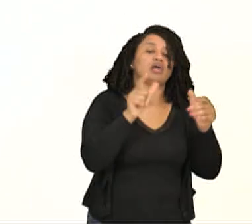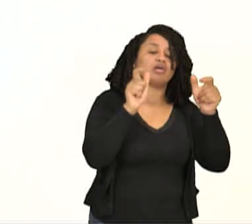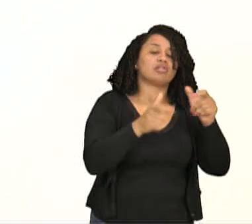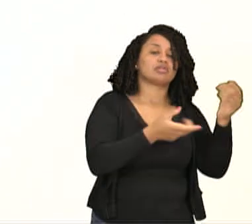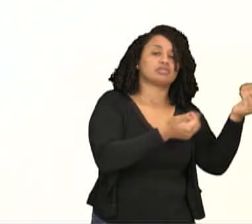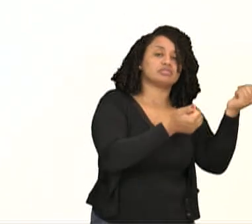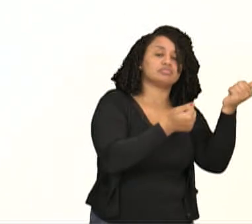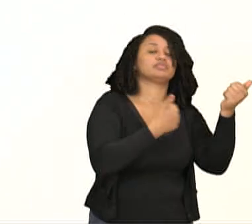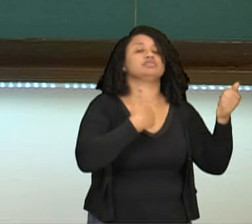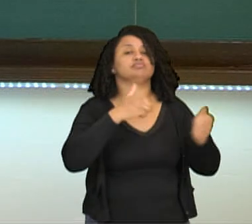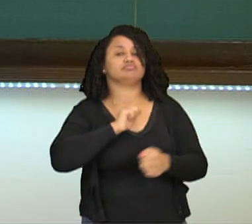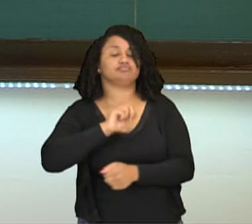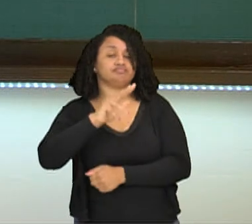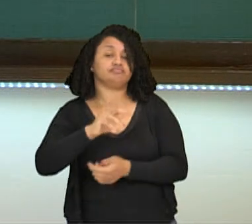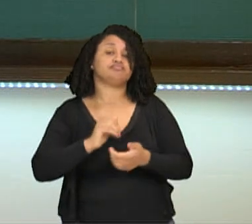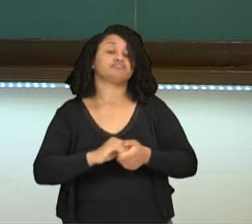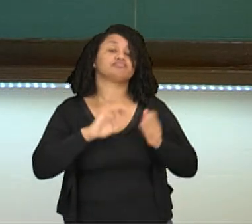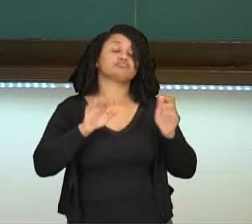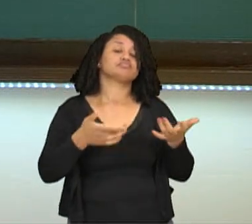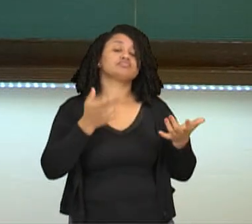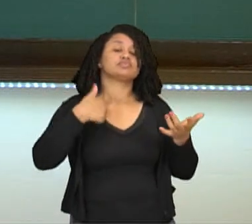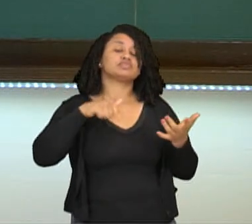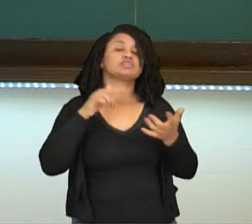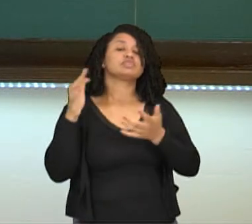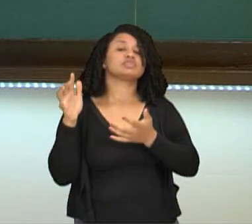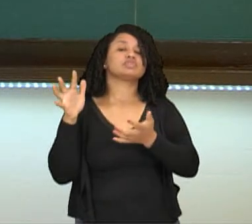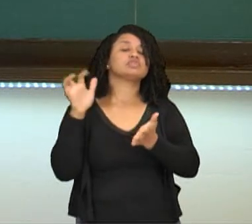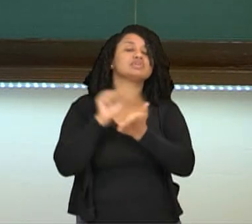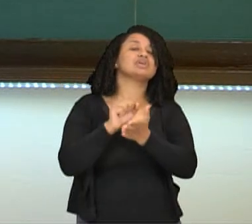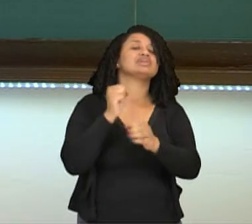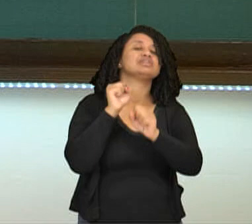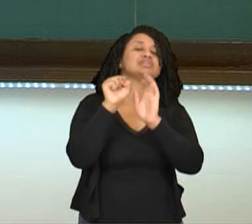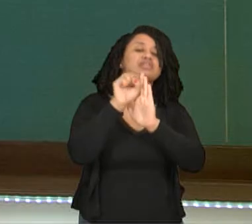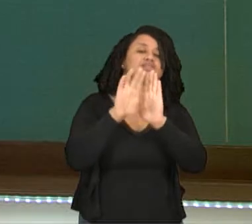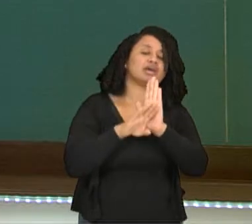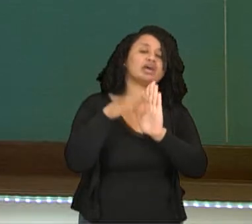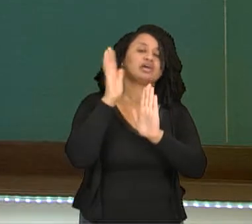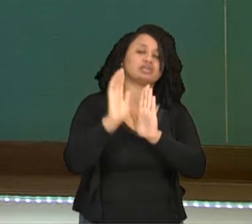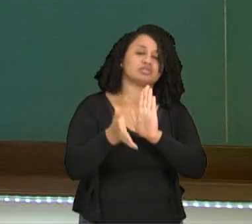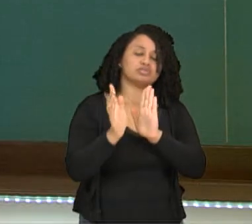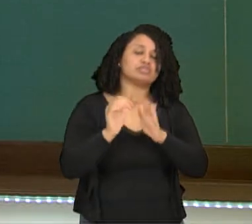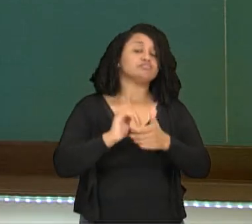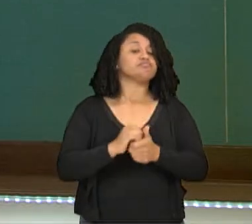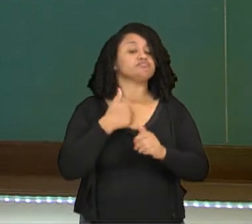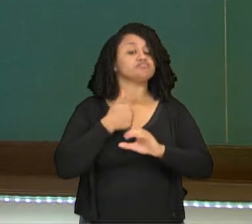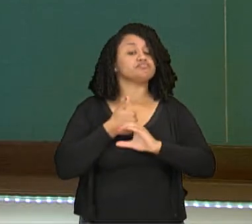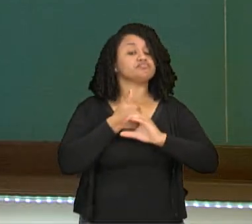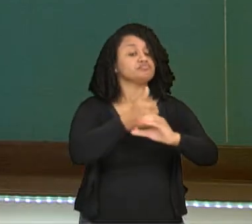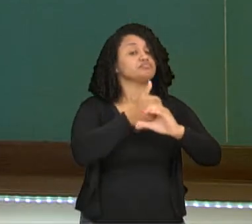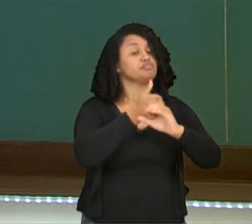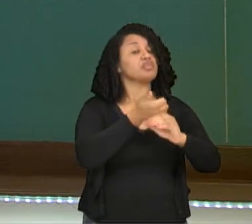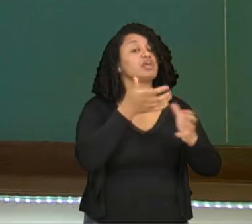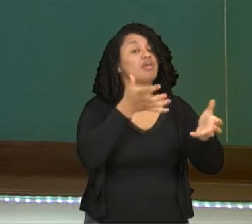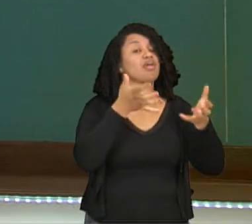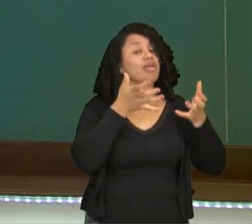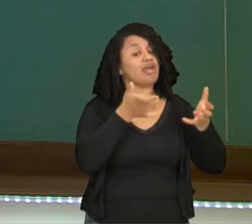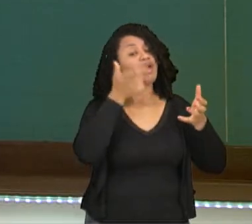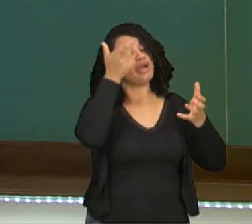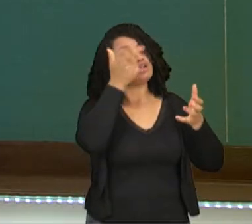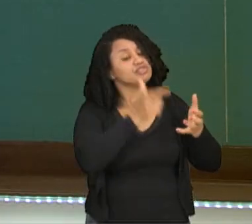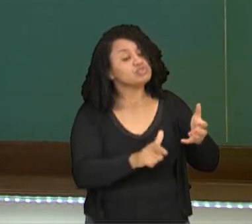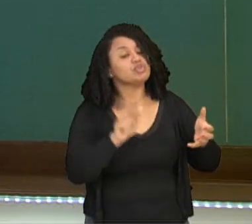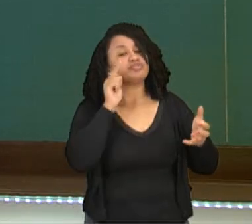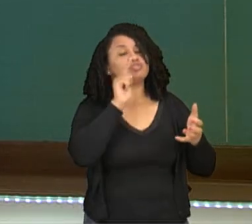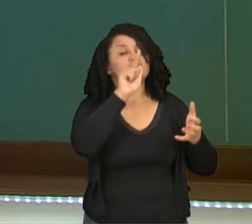de Portugal, ela então estava dominada durante séculos e os cristãos vão planejar